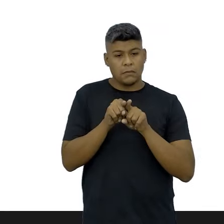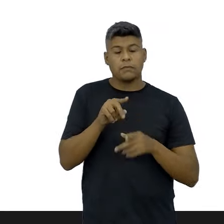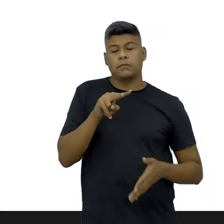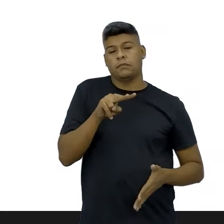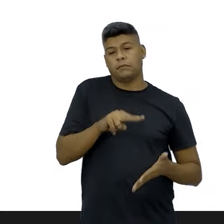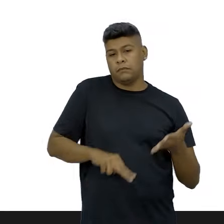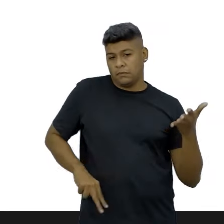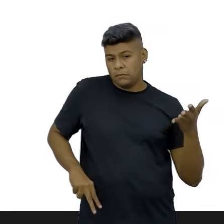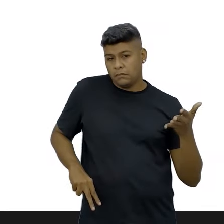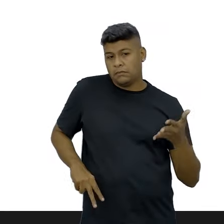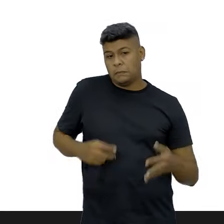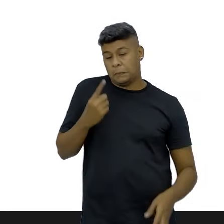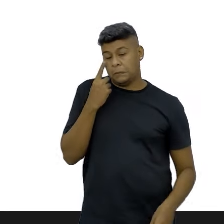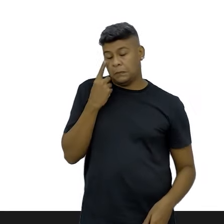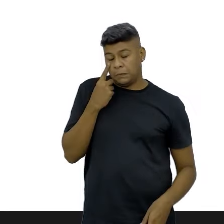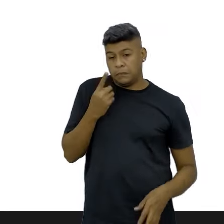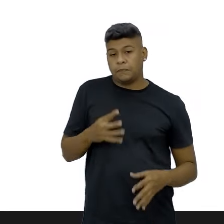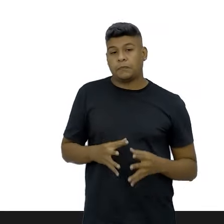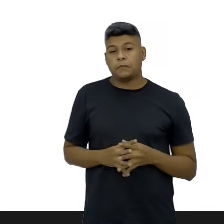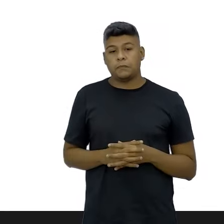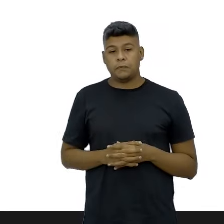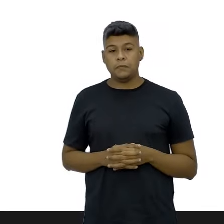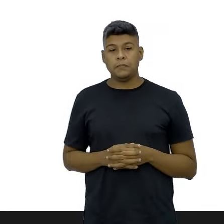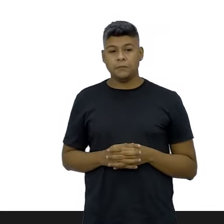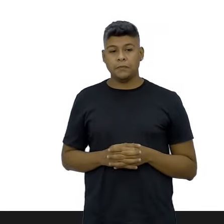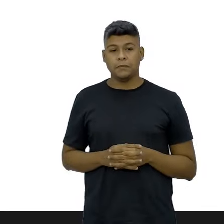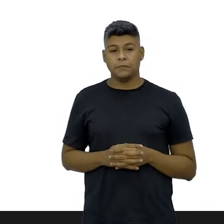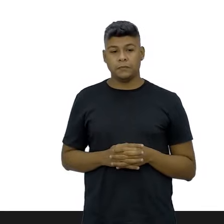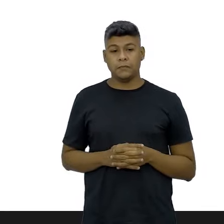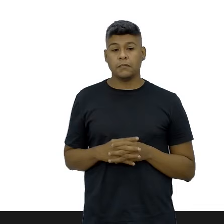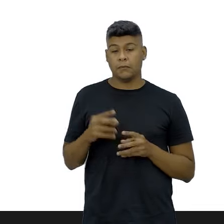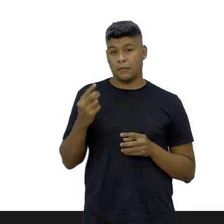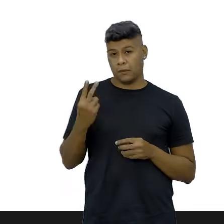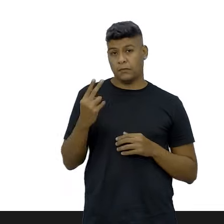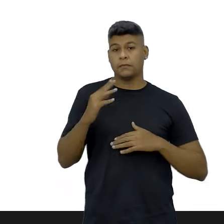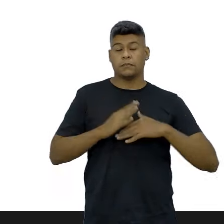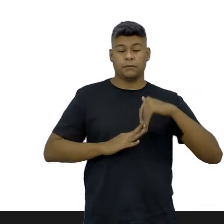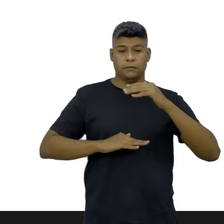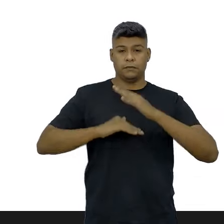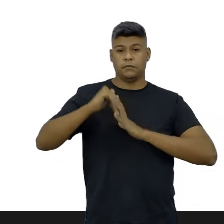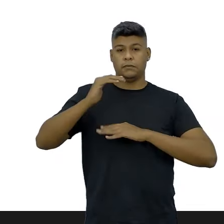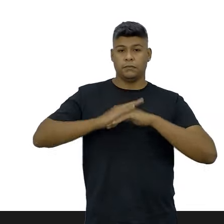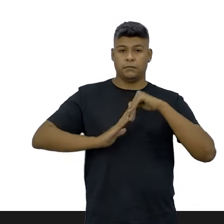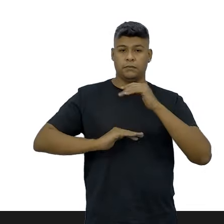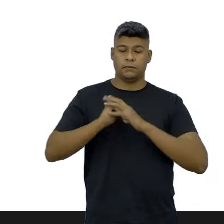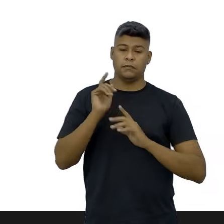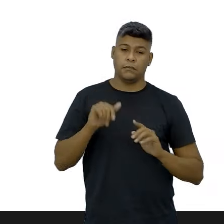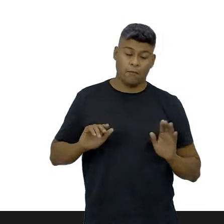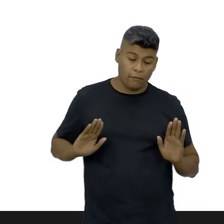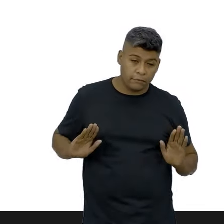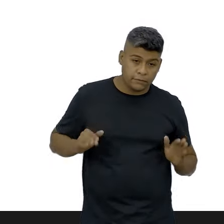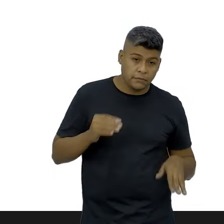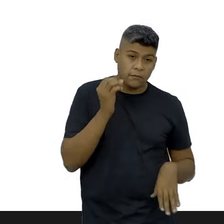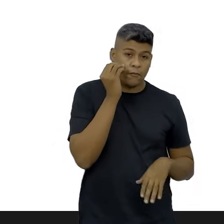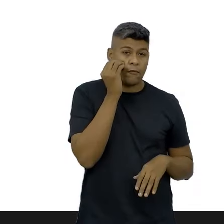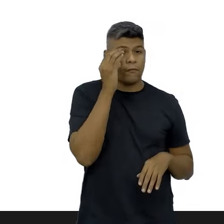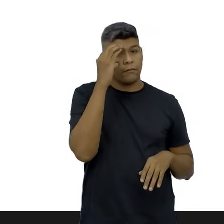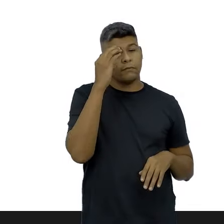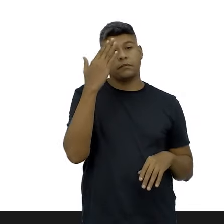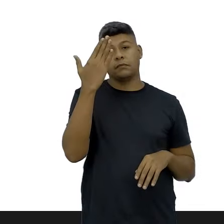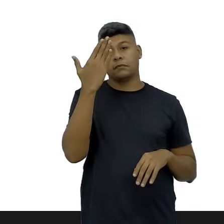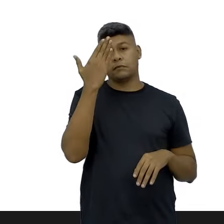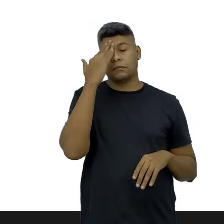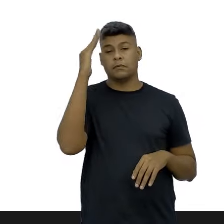leitura. Vamos conferir? Então, olhem, 2 habilidades dizem respeito ao objeto de conhecimento,